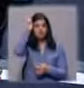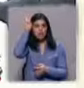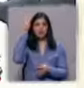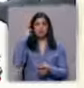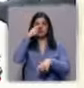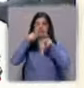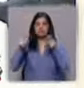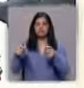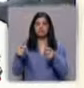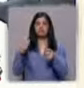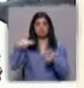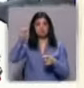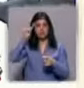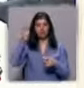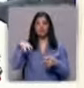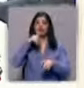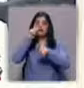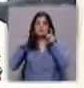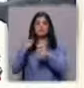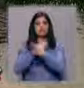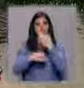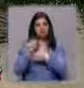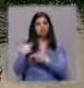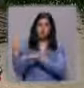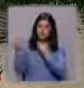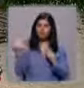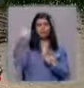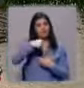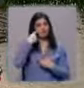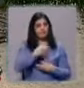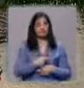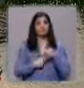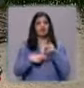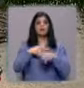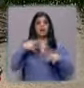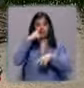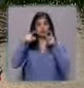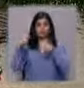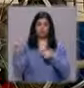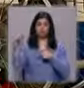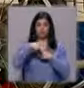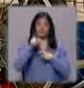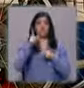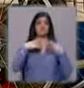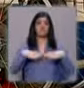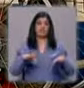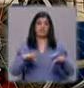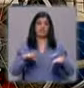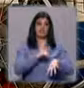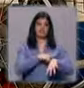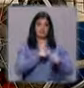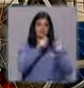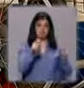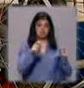com deficiência. A maioria dos proprietários das tendas e caravanas só aqui vem em período de férias, mas 8 pessoas alegam ter aqui a